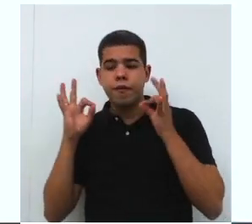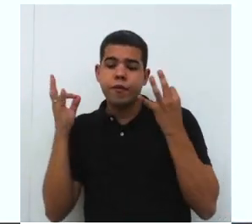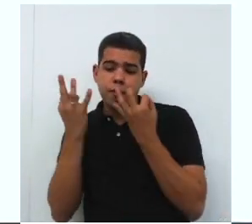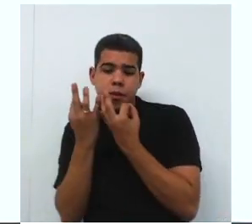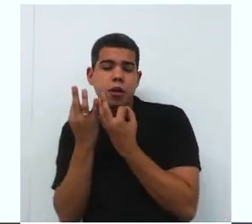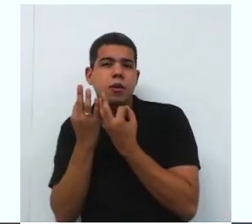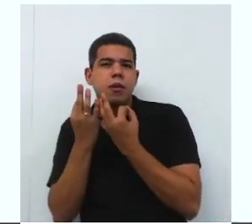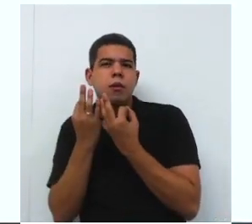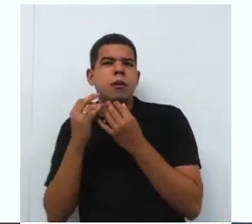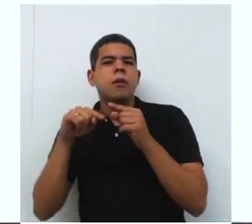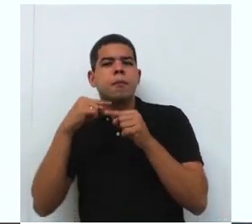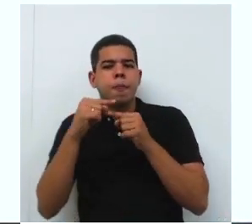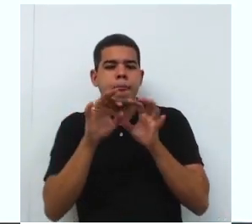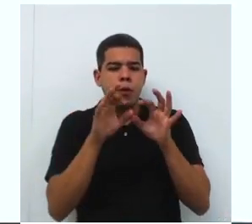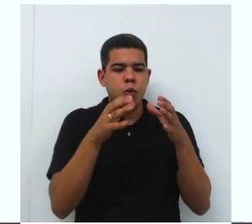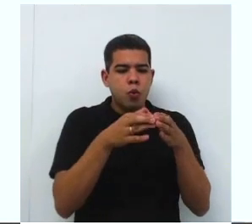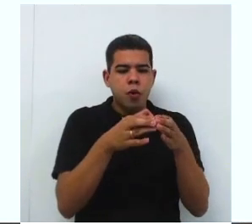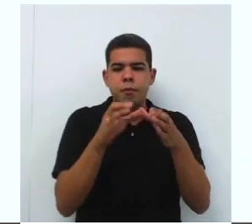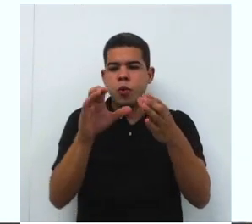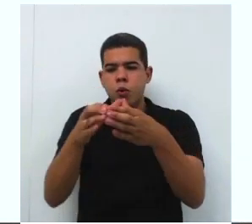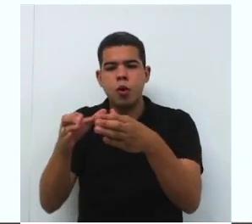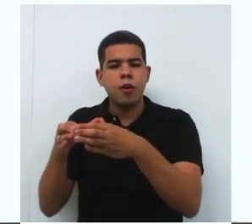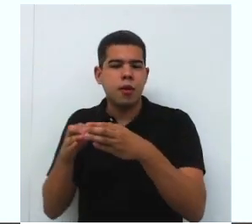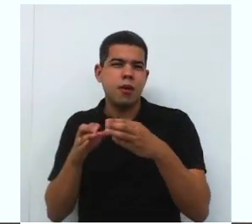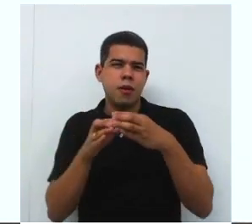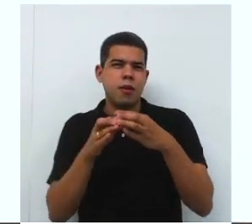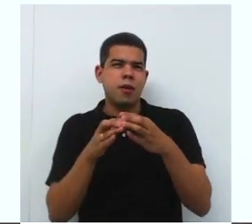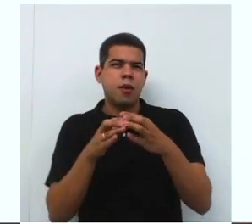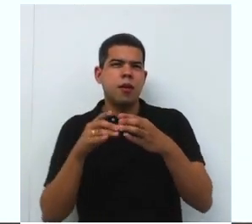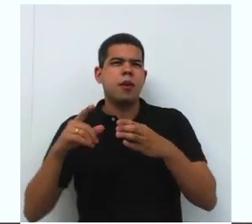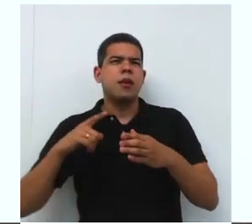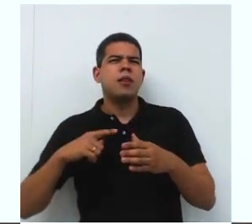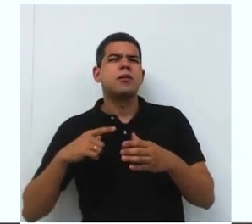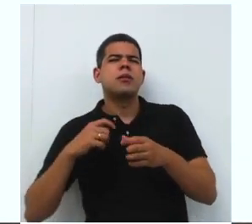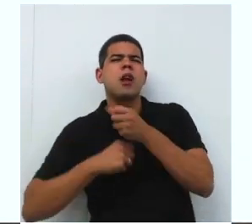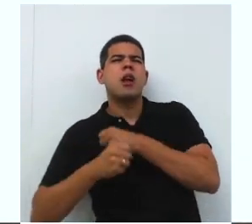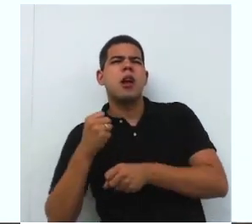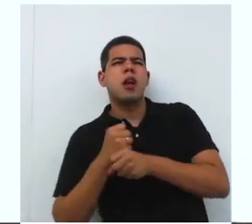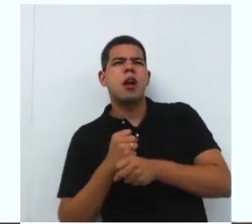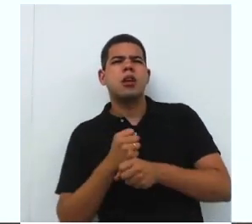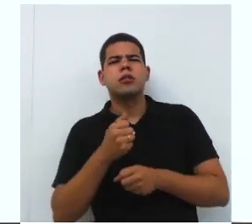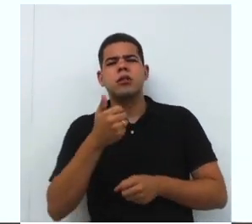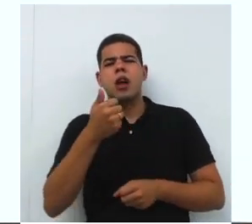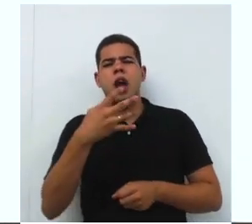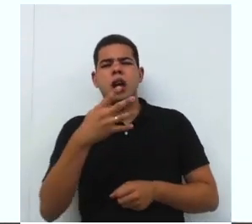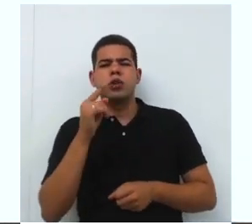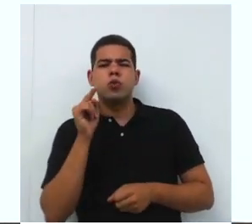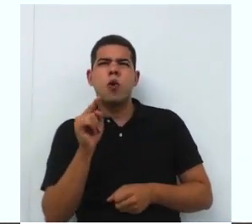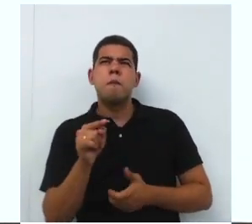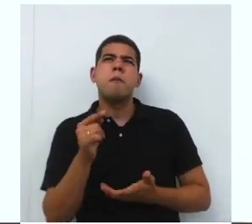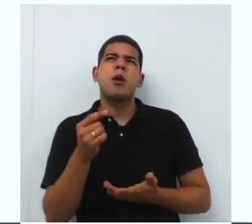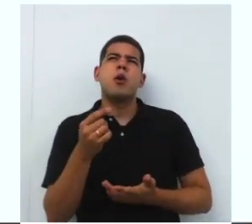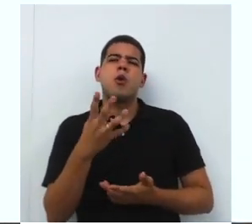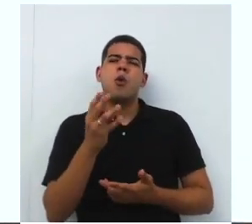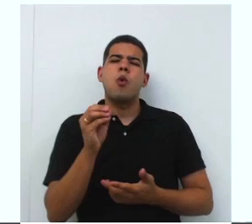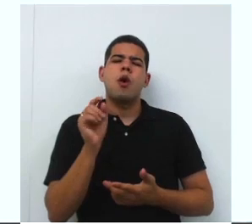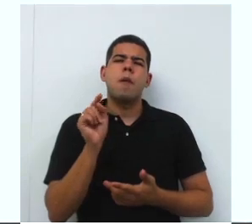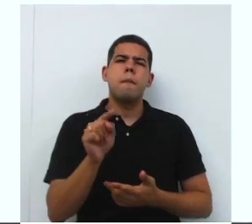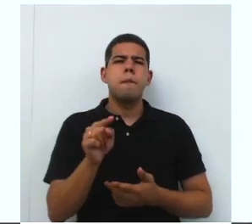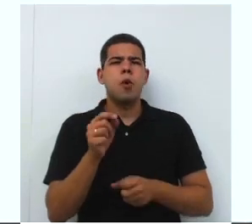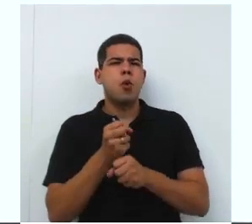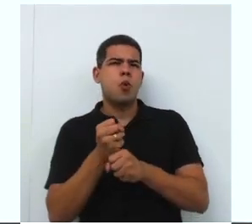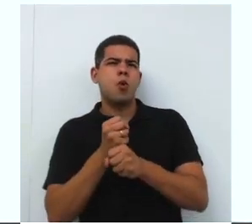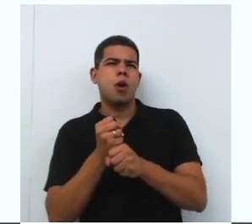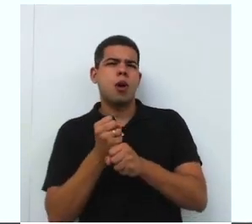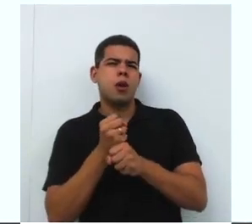pequenos grupos. Então, naquela época, entre 14 mil e 40 mil anos, nós tínhamos o quê?